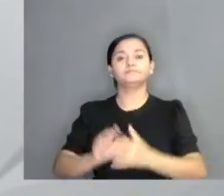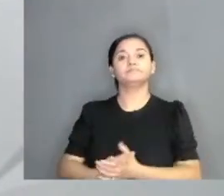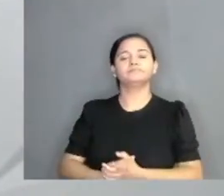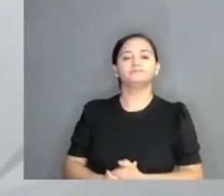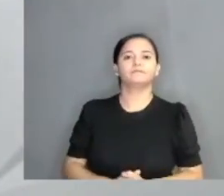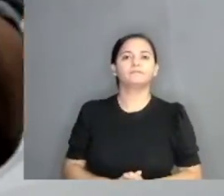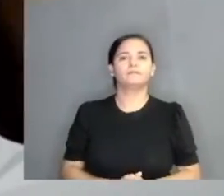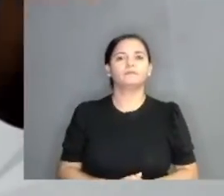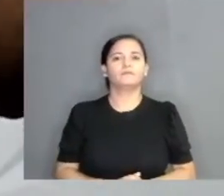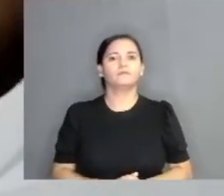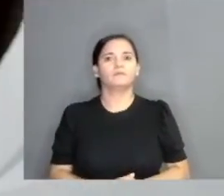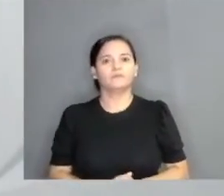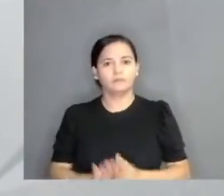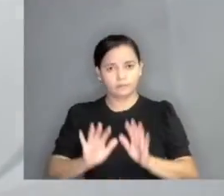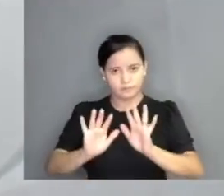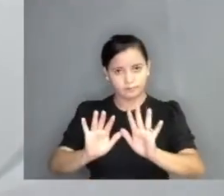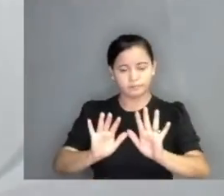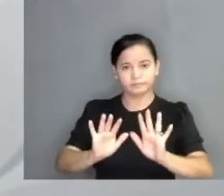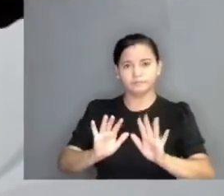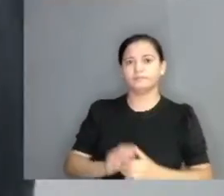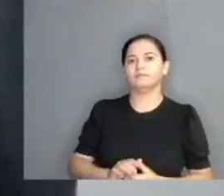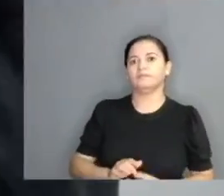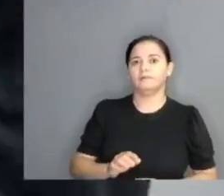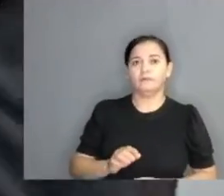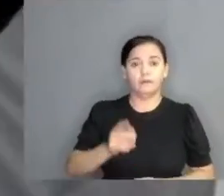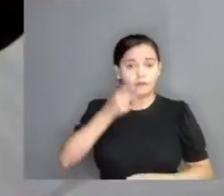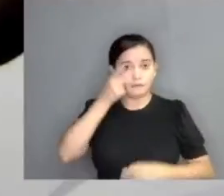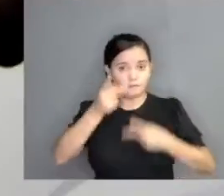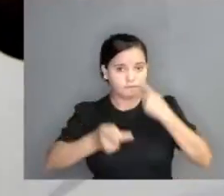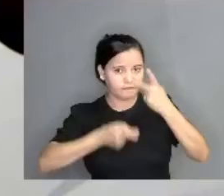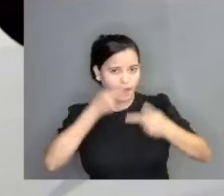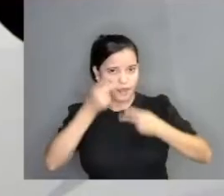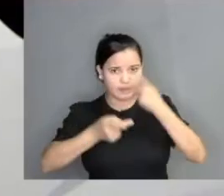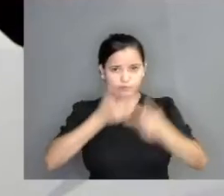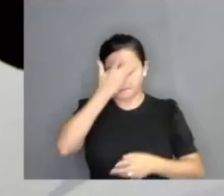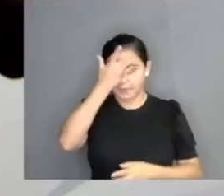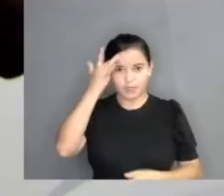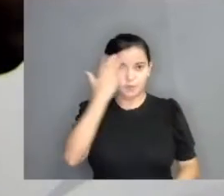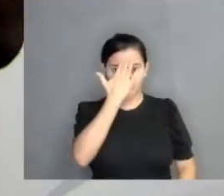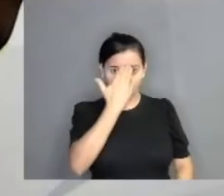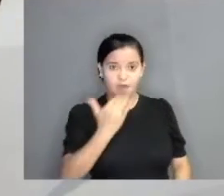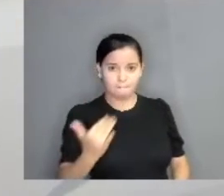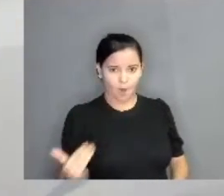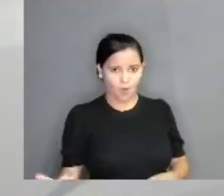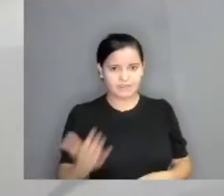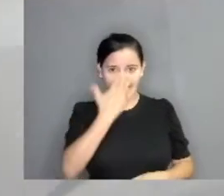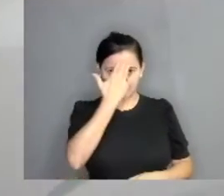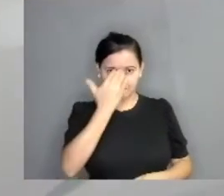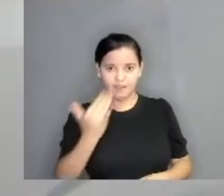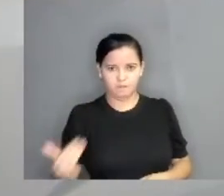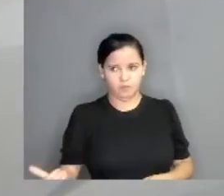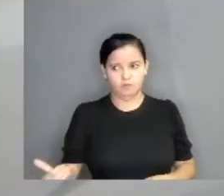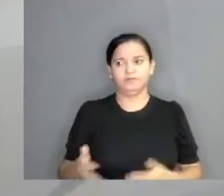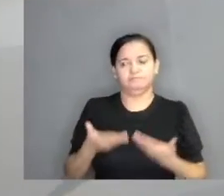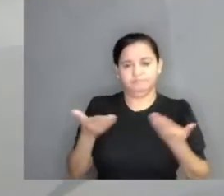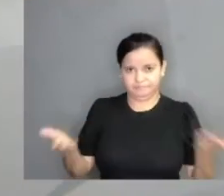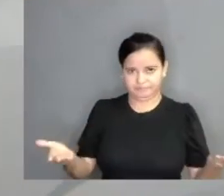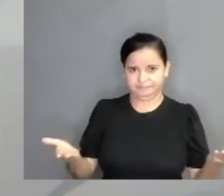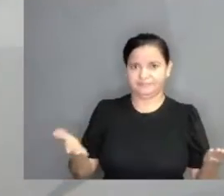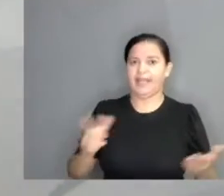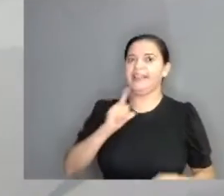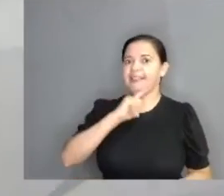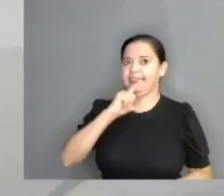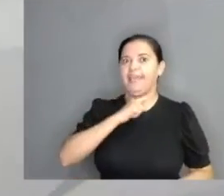Bom, falando em artista, não se pode deixar de comentar sobre Leonardo da